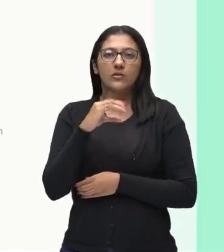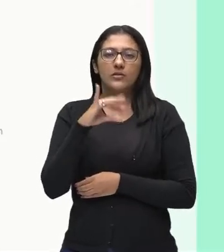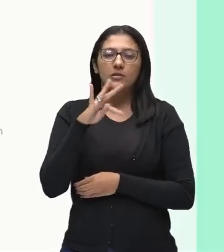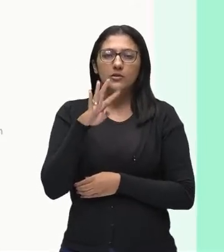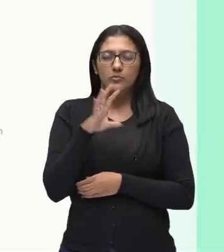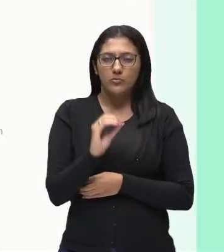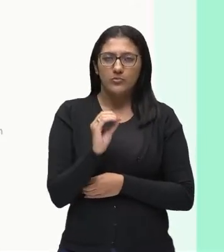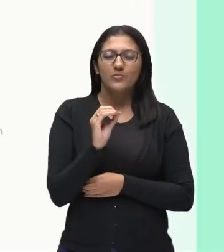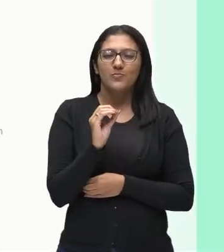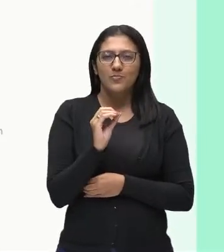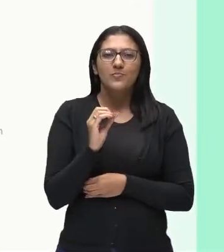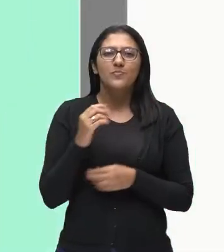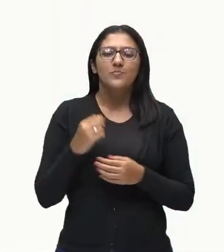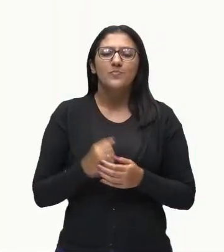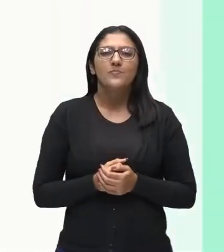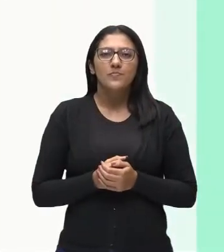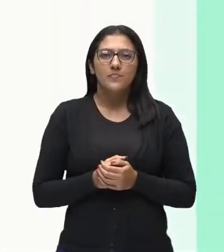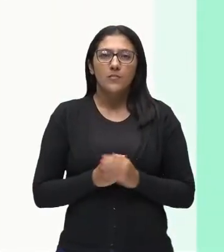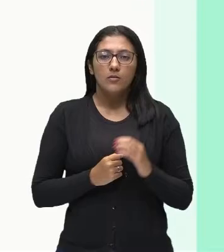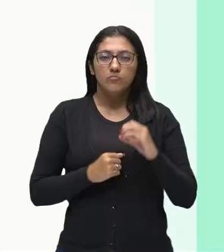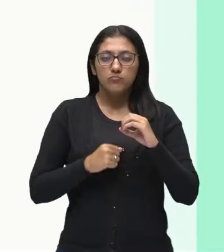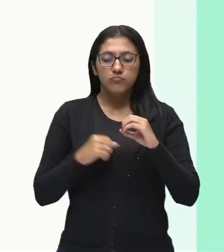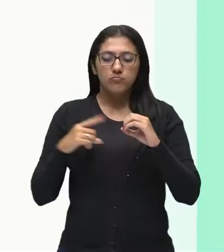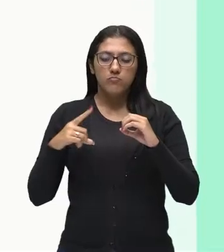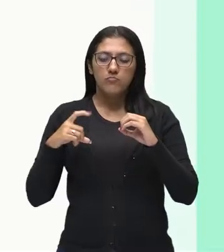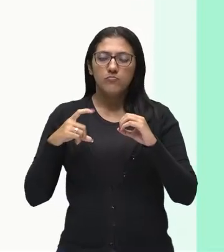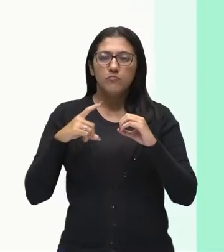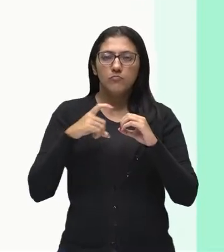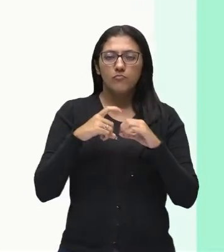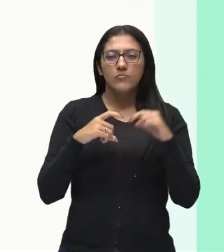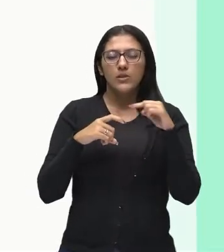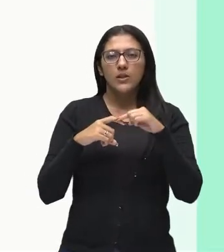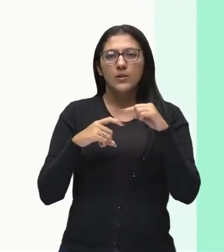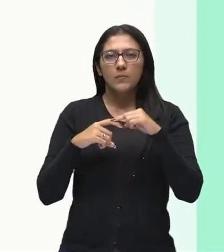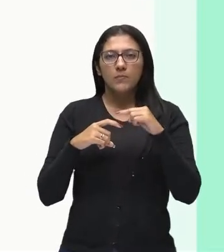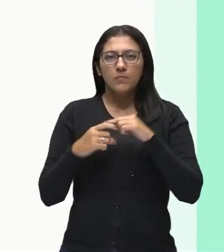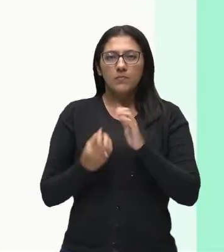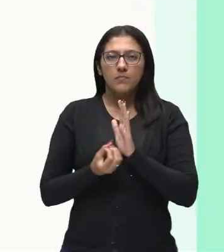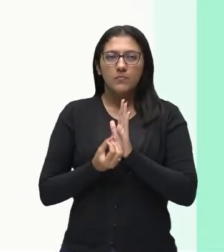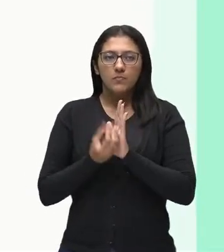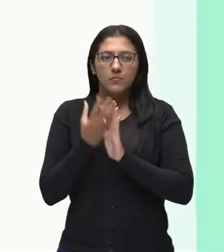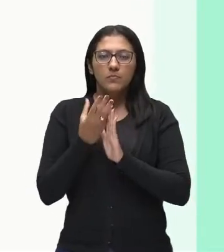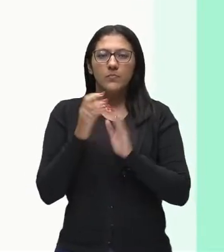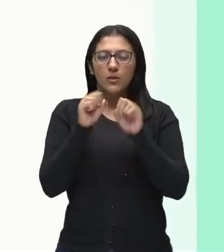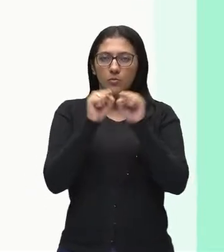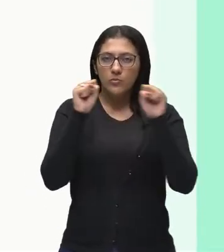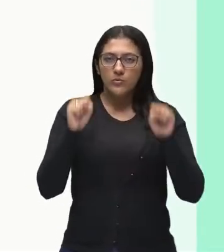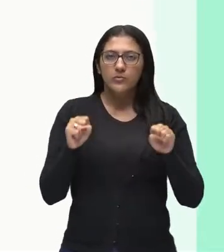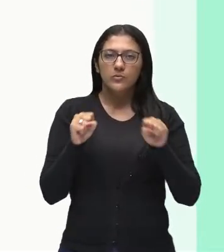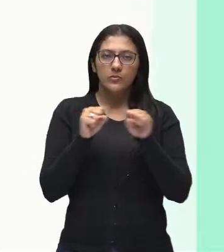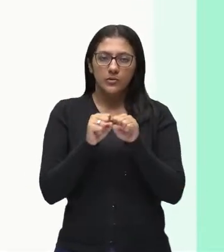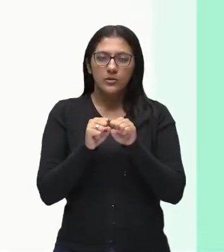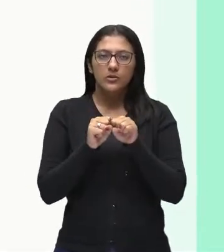ovócitos. Os espermatozoides, eles são produzidos no sistema reprodutor masculino,